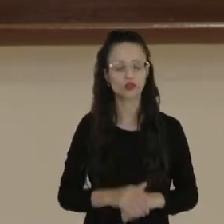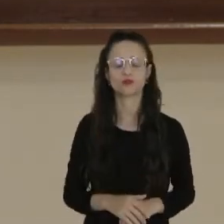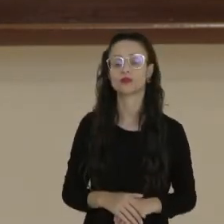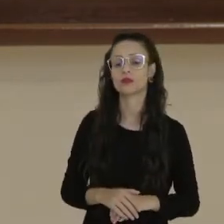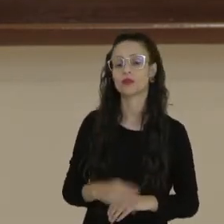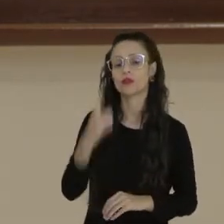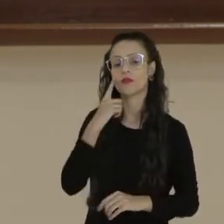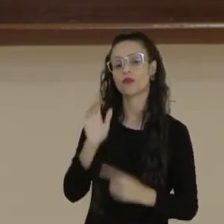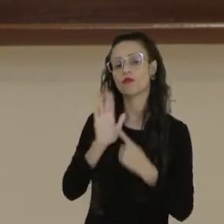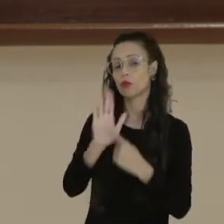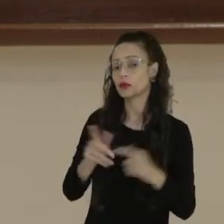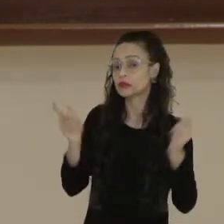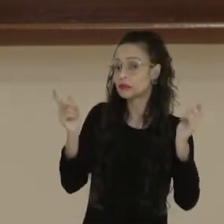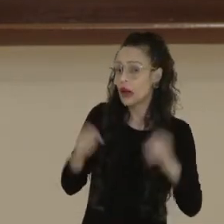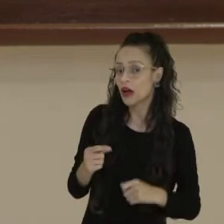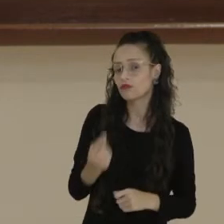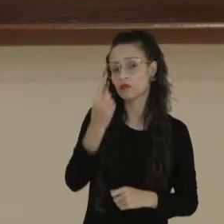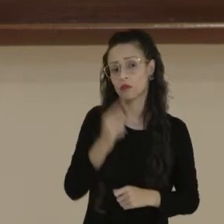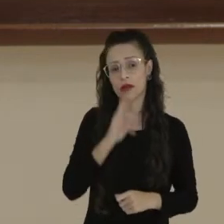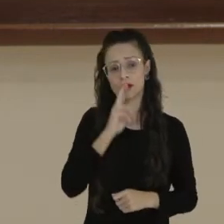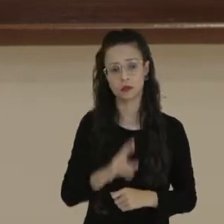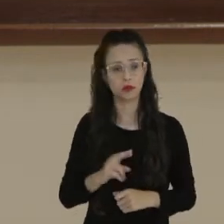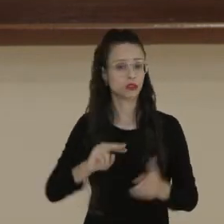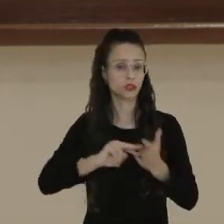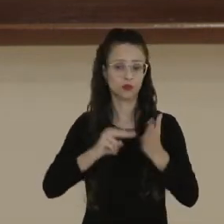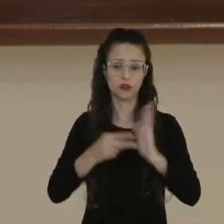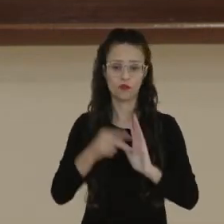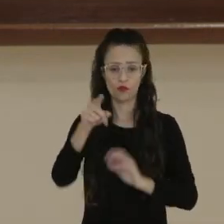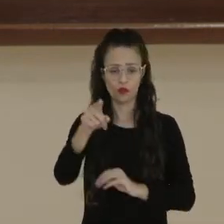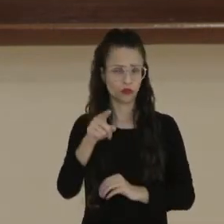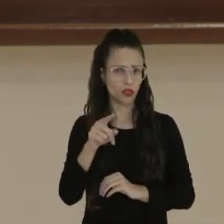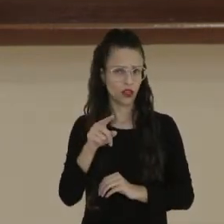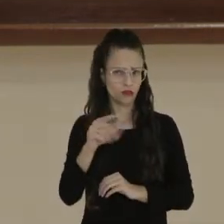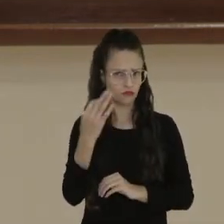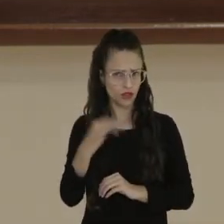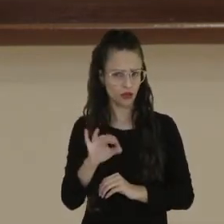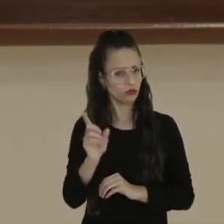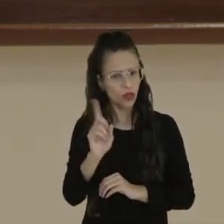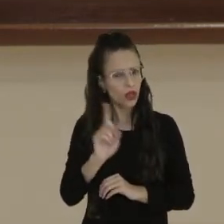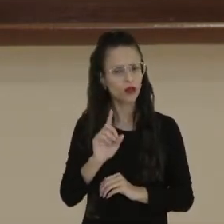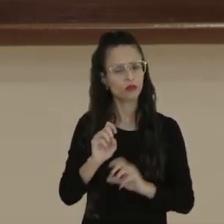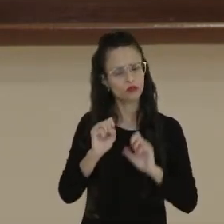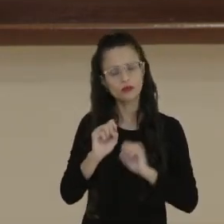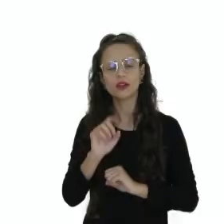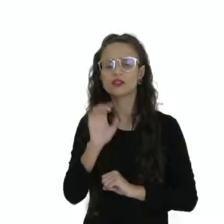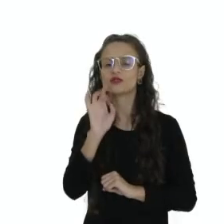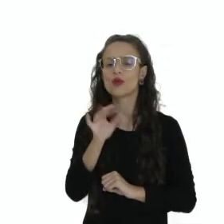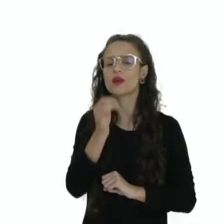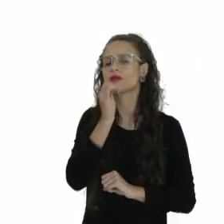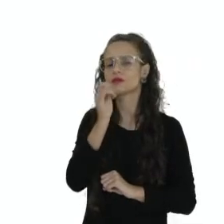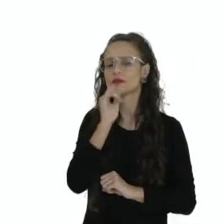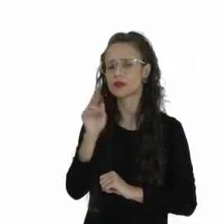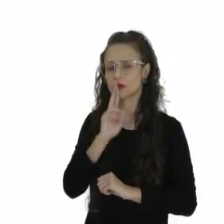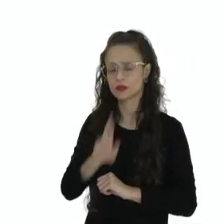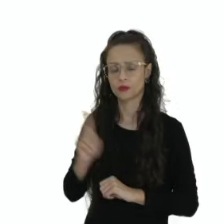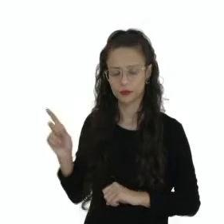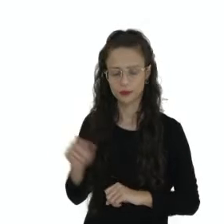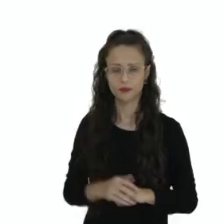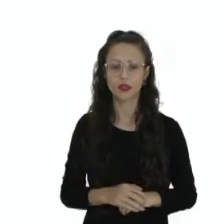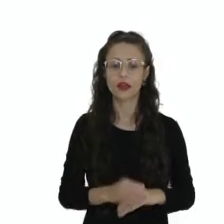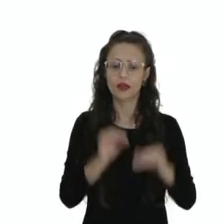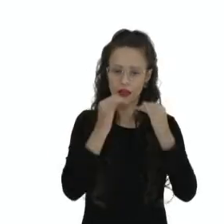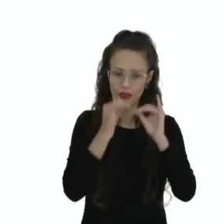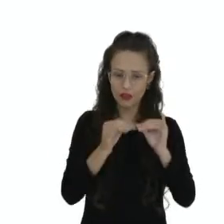resposta para vocês. Uma possível. Não significa que aquilo que você pensou não esteja certo. Bem, entre as energias utilizadas